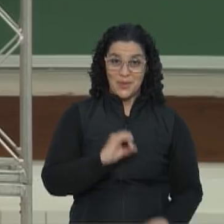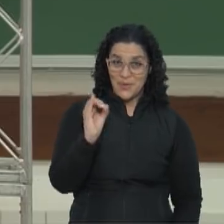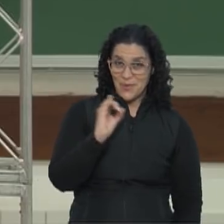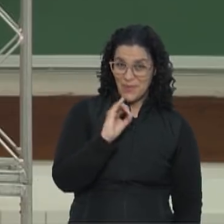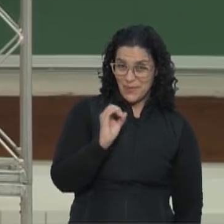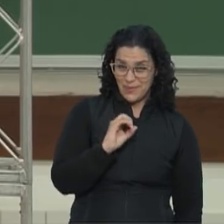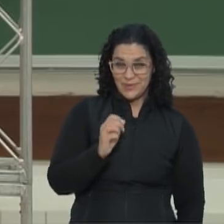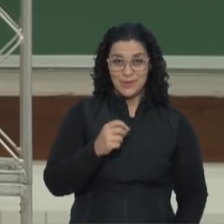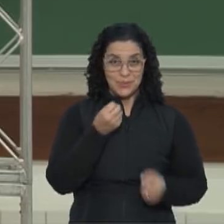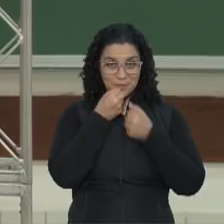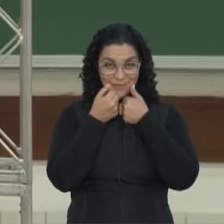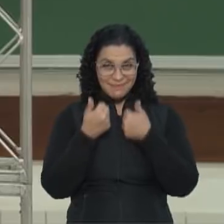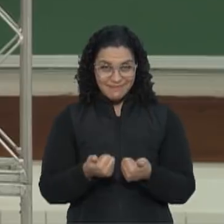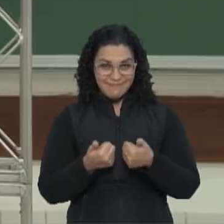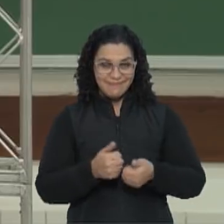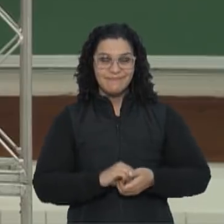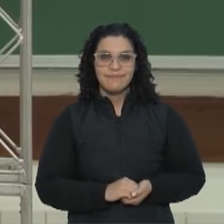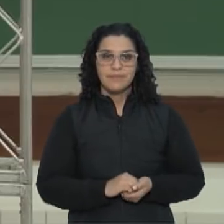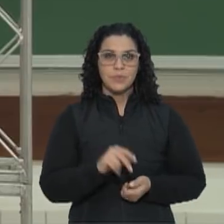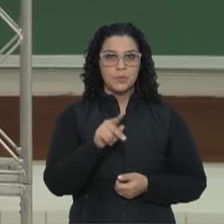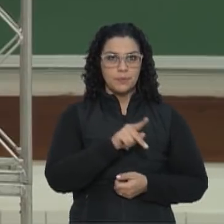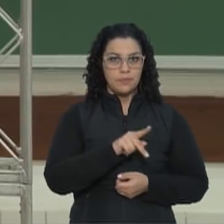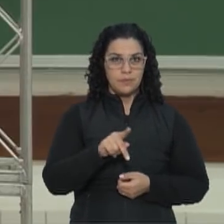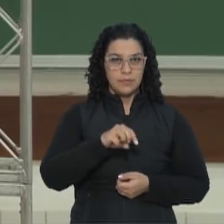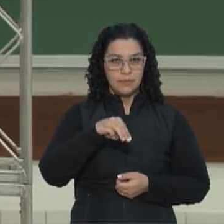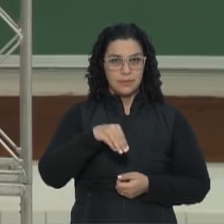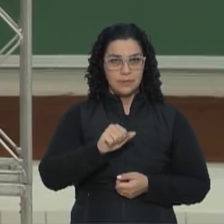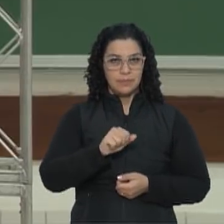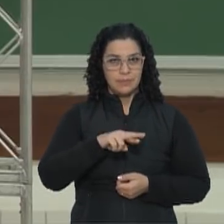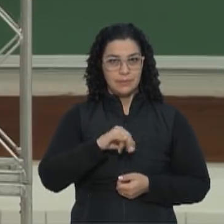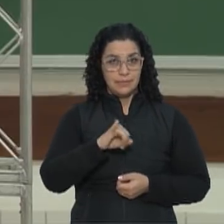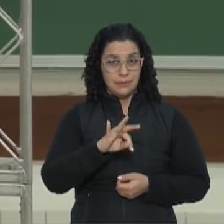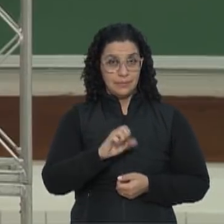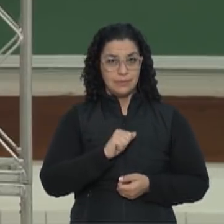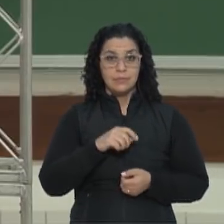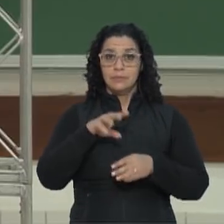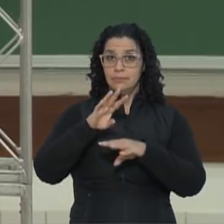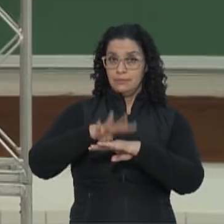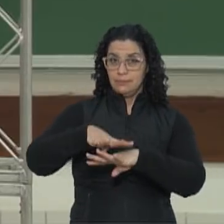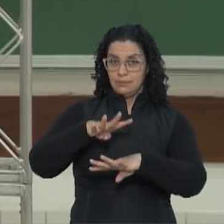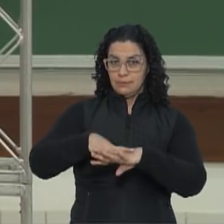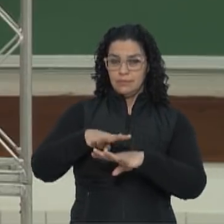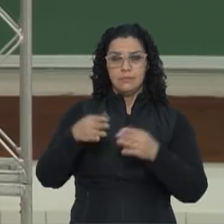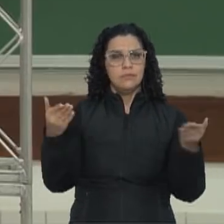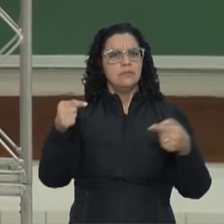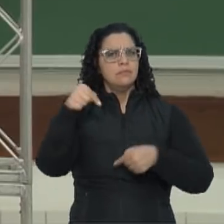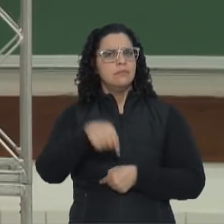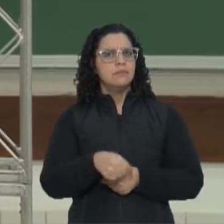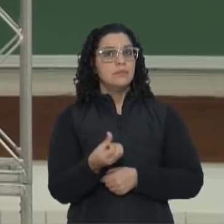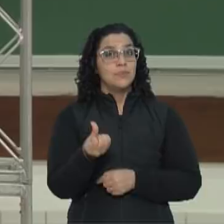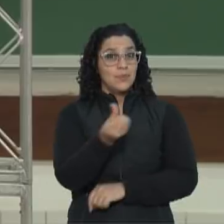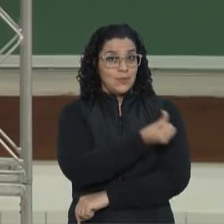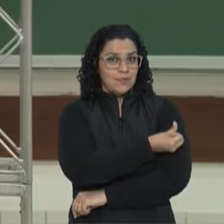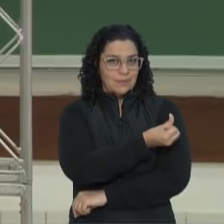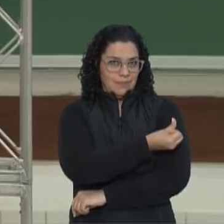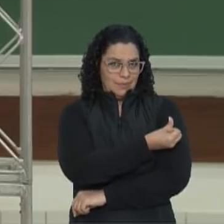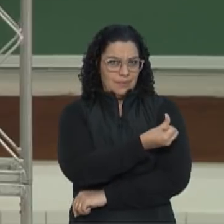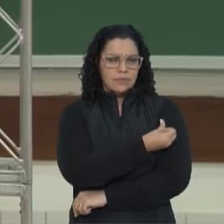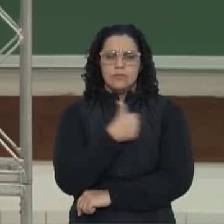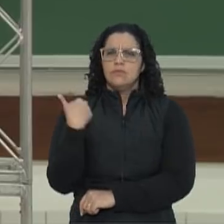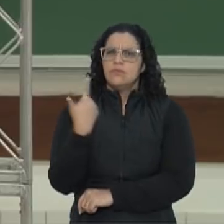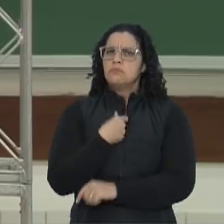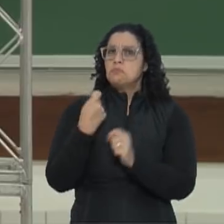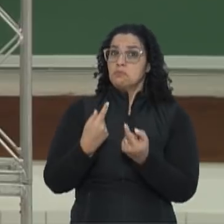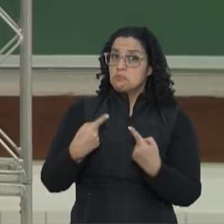Olá pessoal, tudo bem? Sou a professora Marita, de matemática, e estou hoje aqui com os sextos anos para a gente